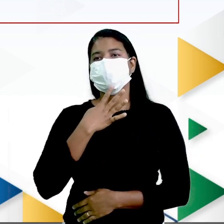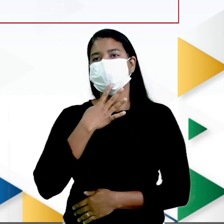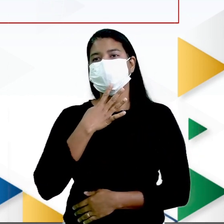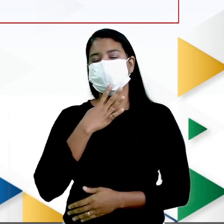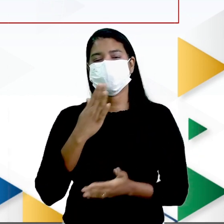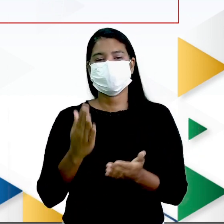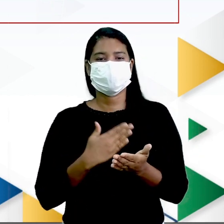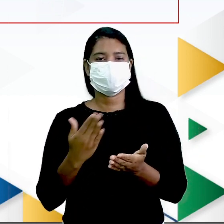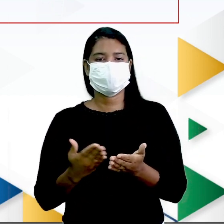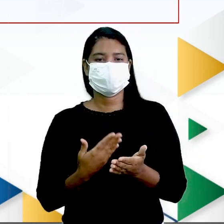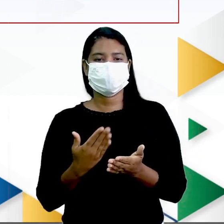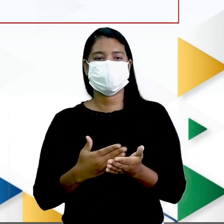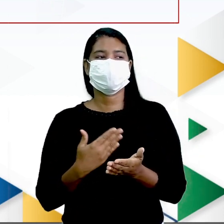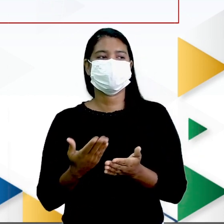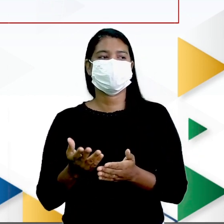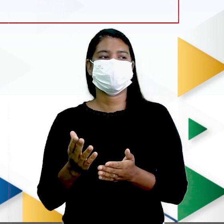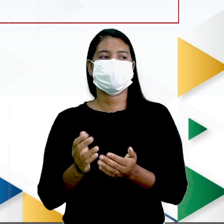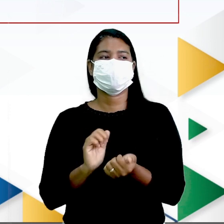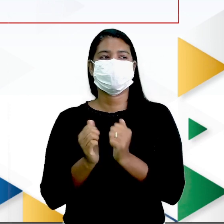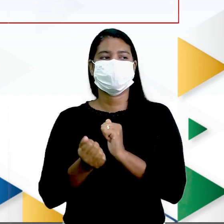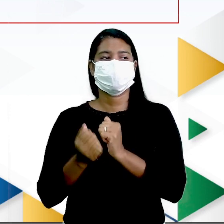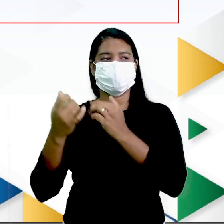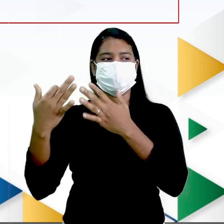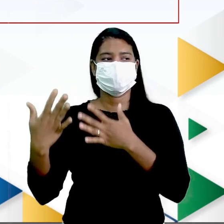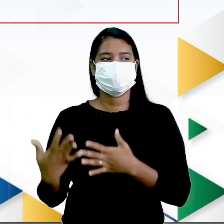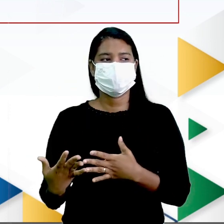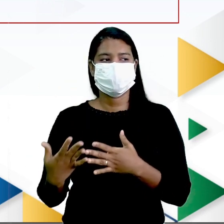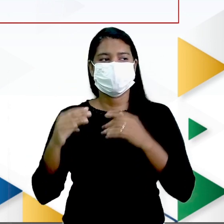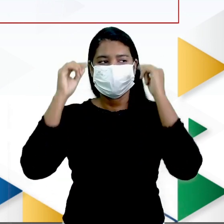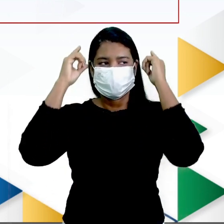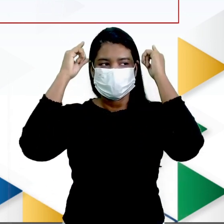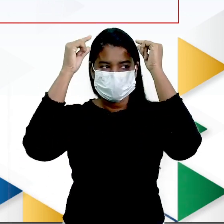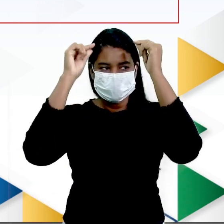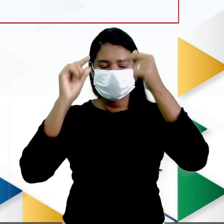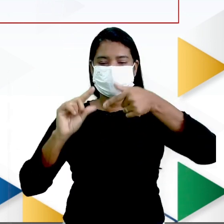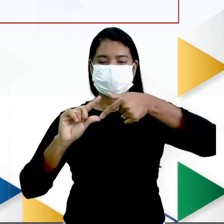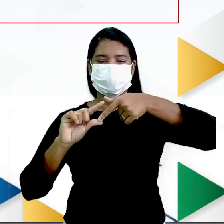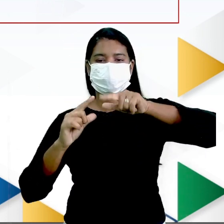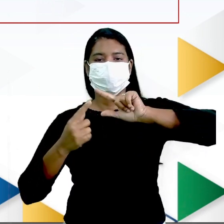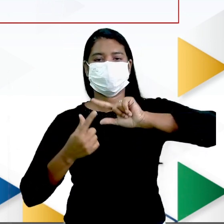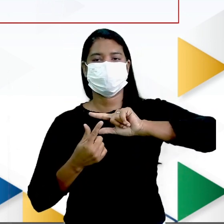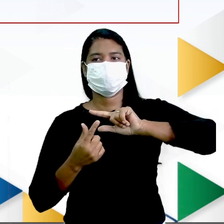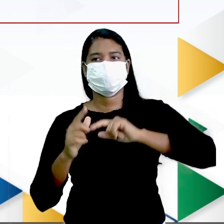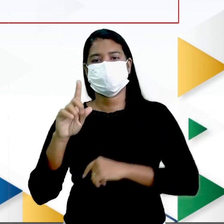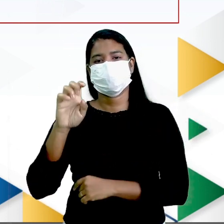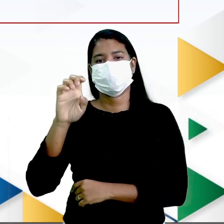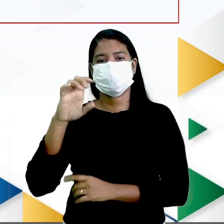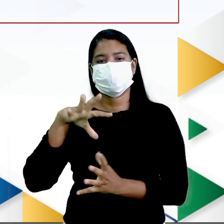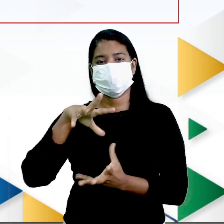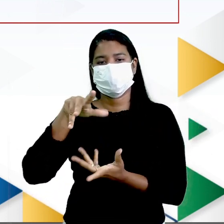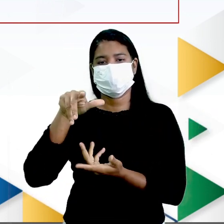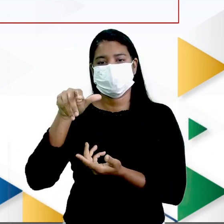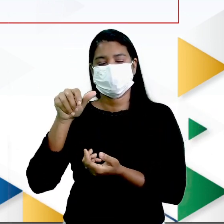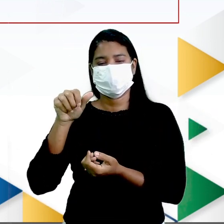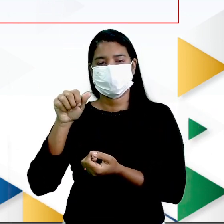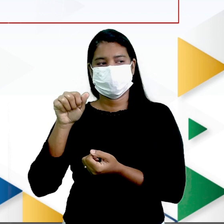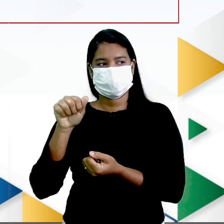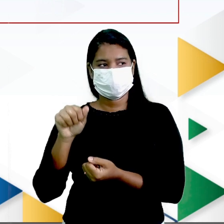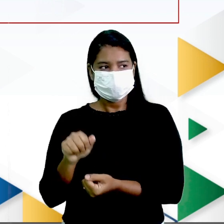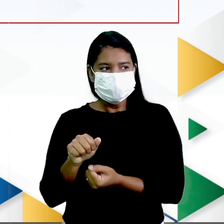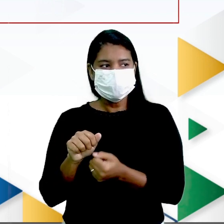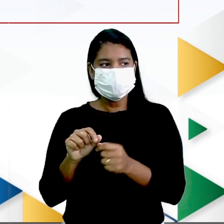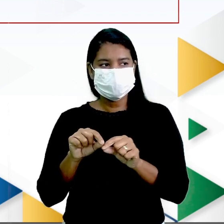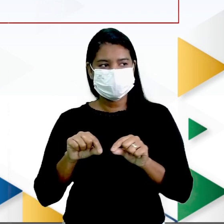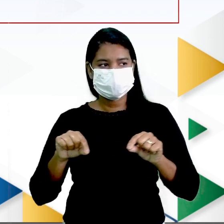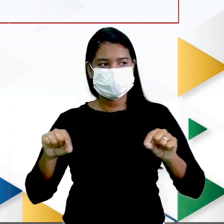livro didático falando que a palavra geometria vem do grego geometria, e geo significa terra e metron significa